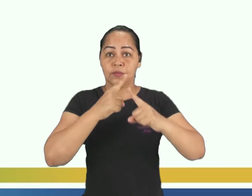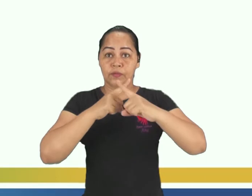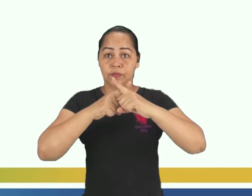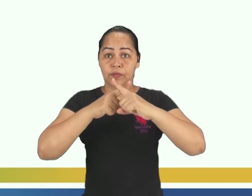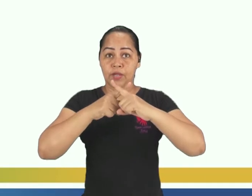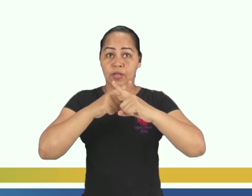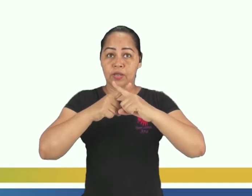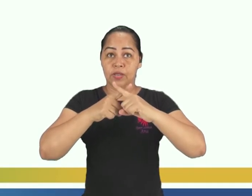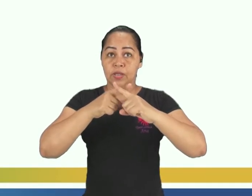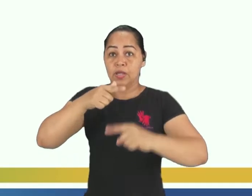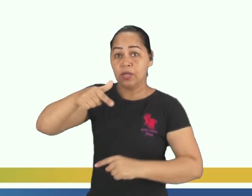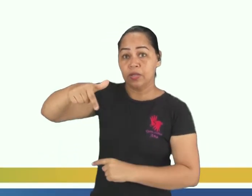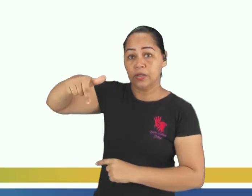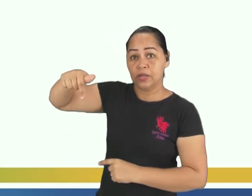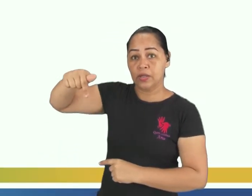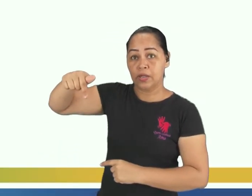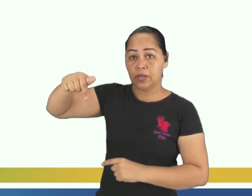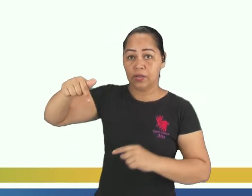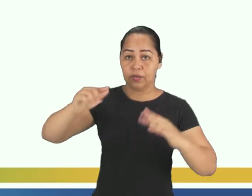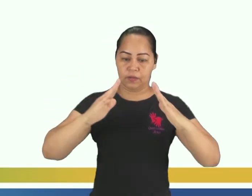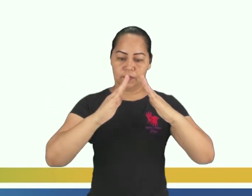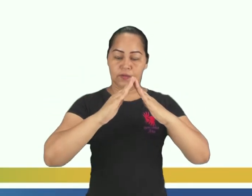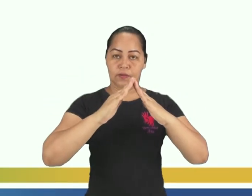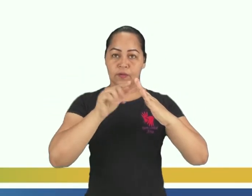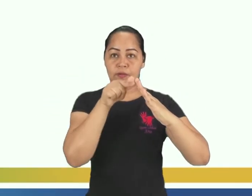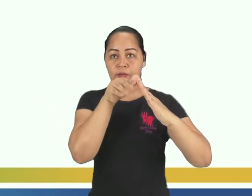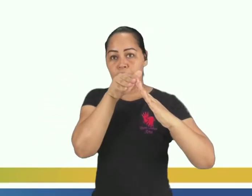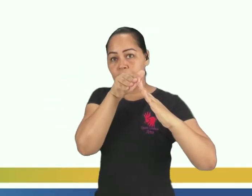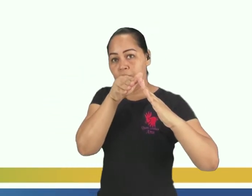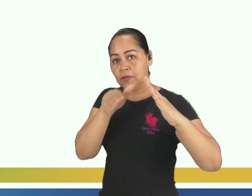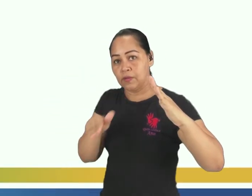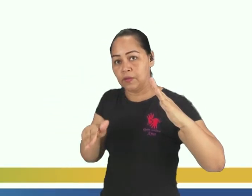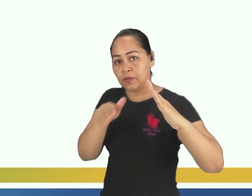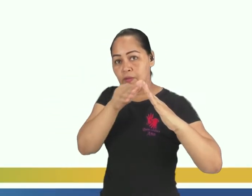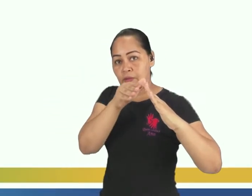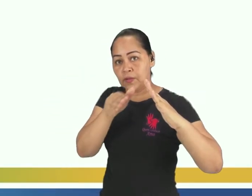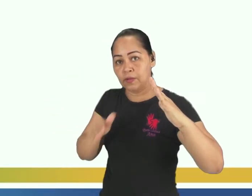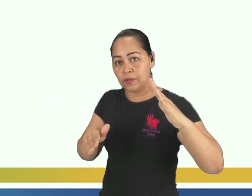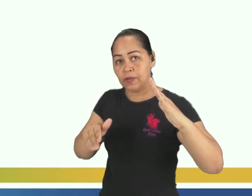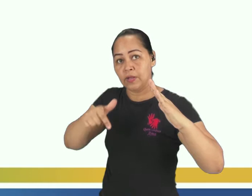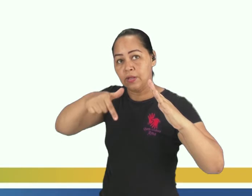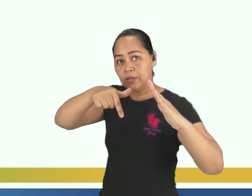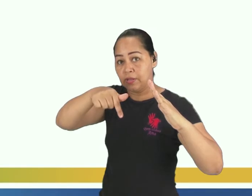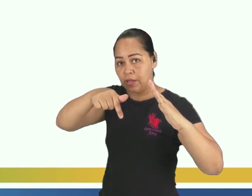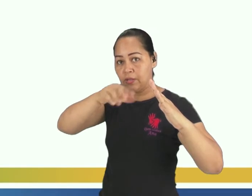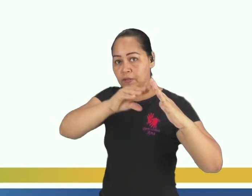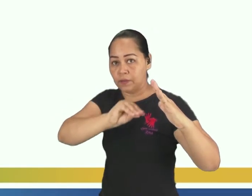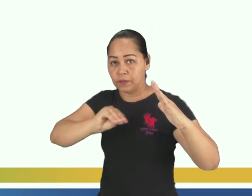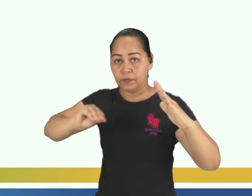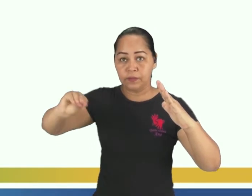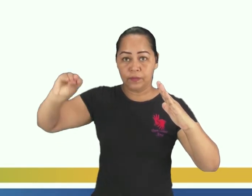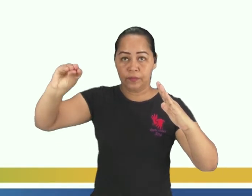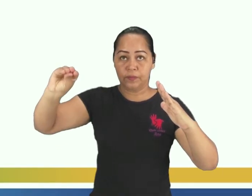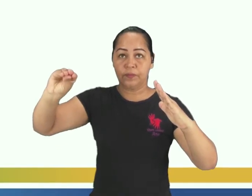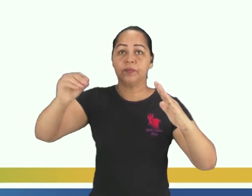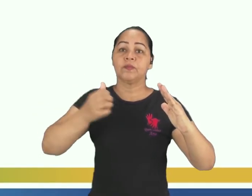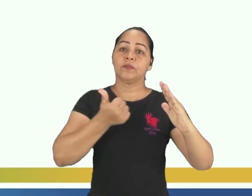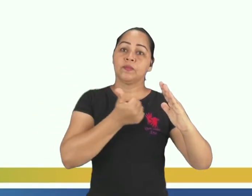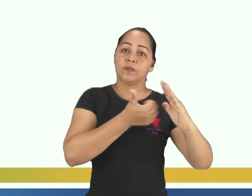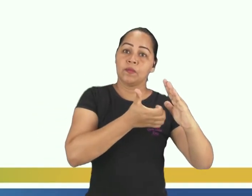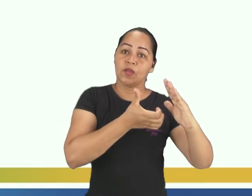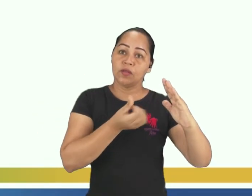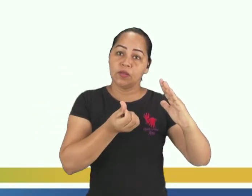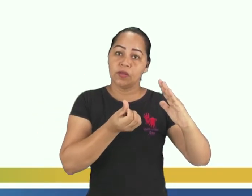número 16, que é o valor da base desse triângulo. A altura relativa a essa base, observe lá em cima que ela aparece com